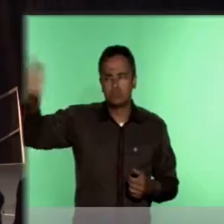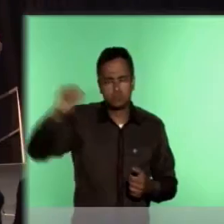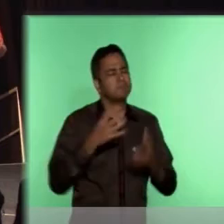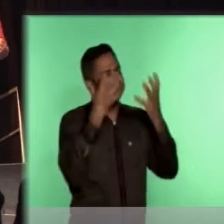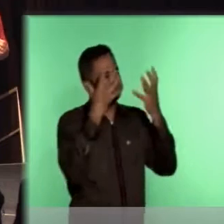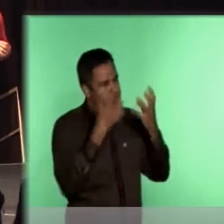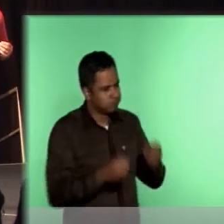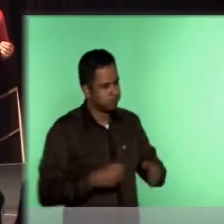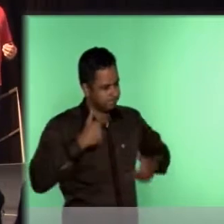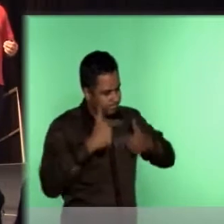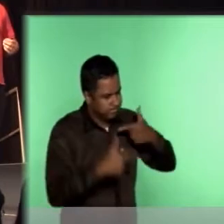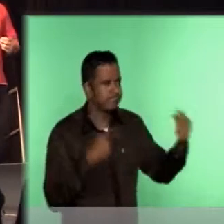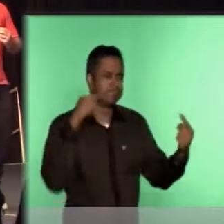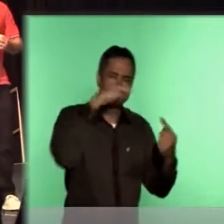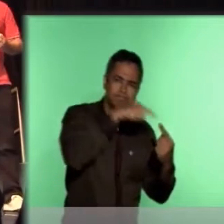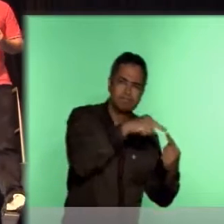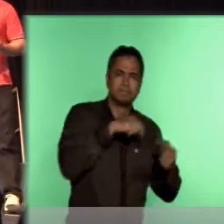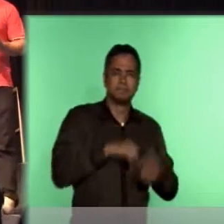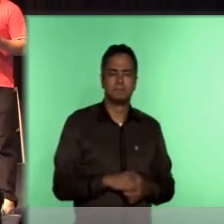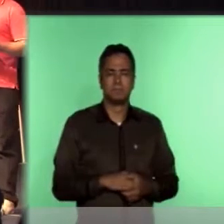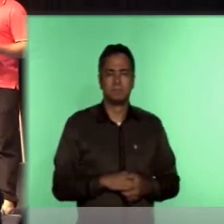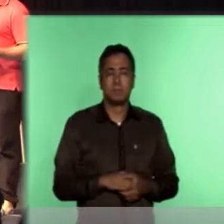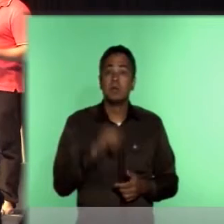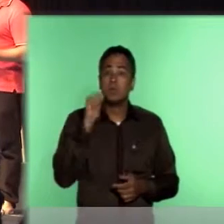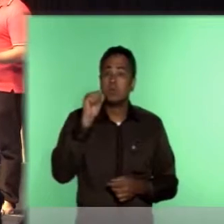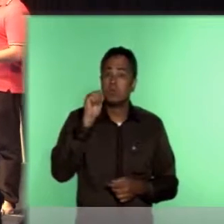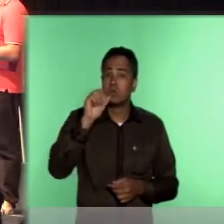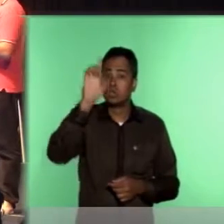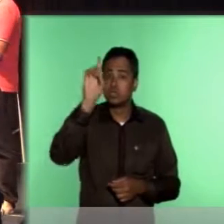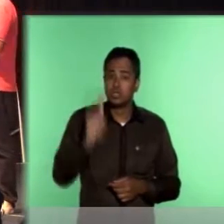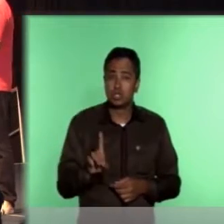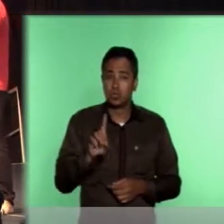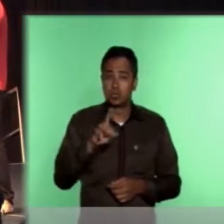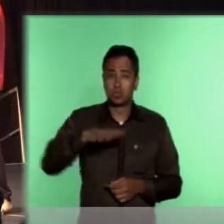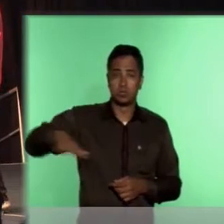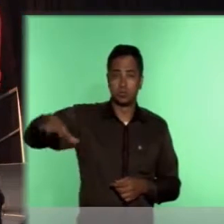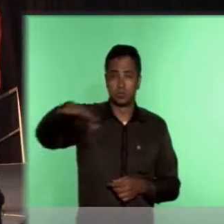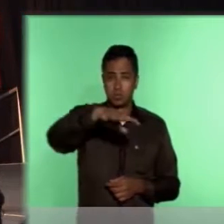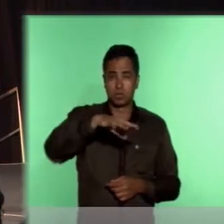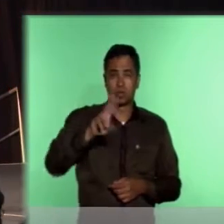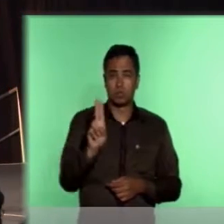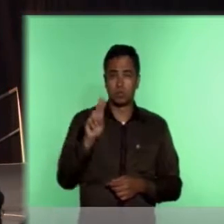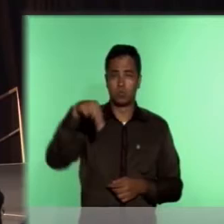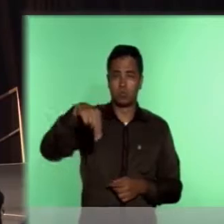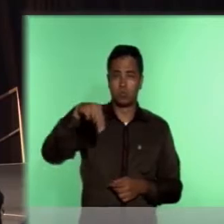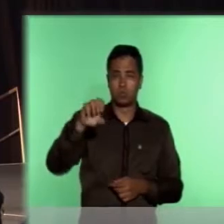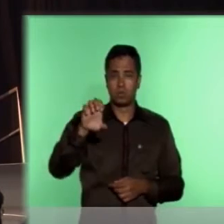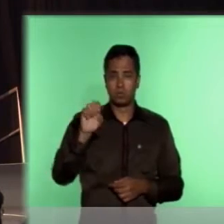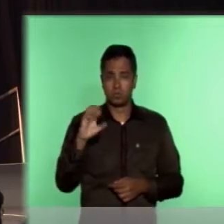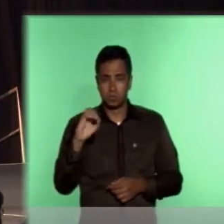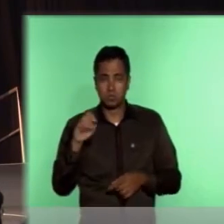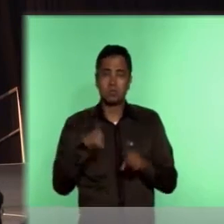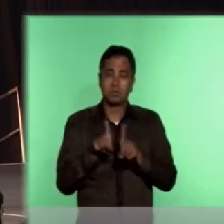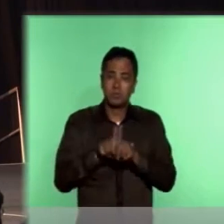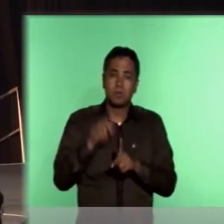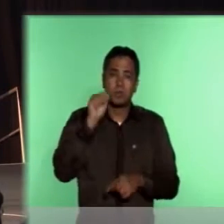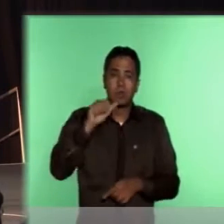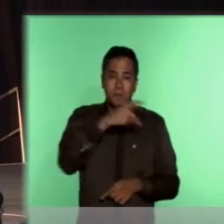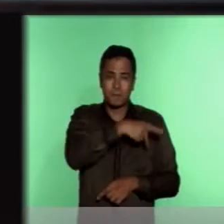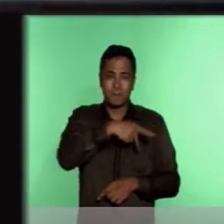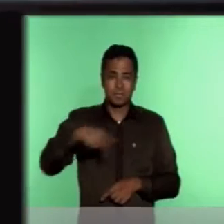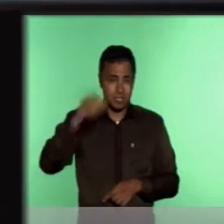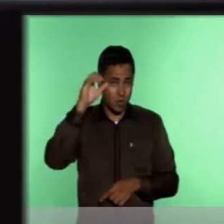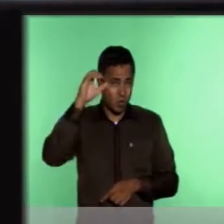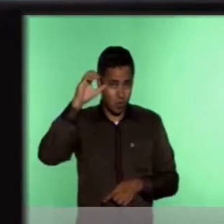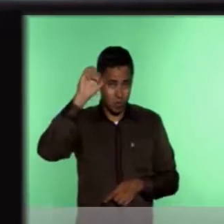quero chamar a atenção desse fato, a diretora-geral da Unesco e a presidente da Coreia do Sul, nas suas falas públicas no fórum